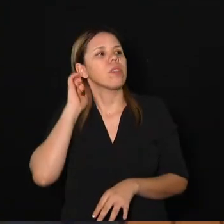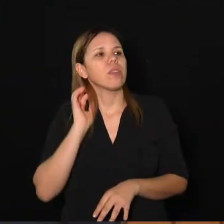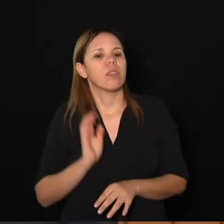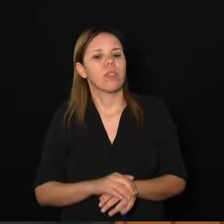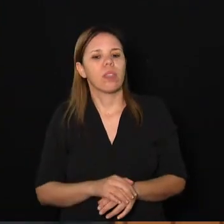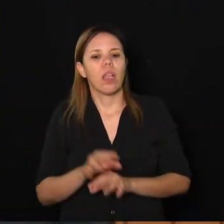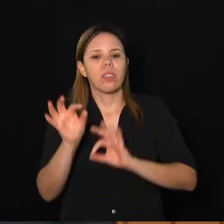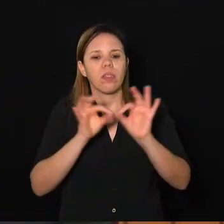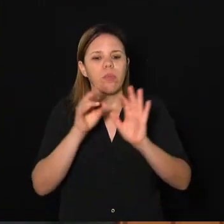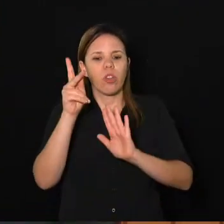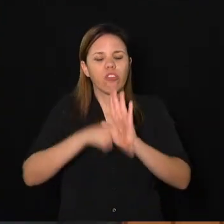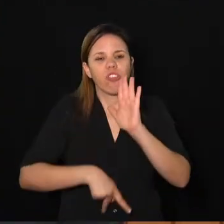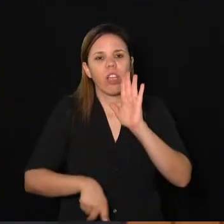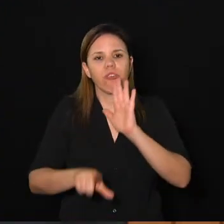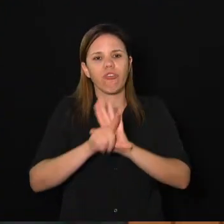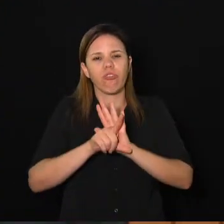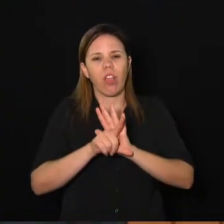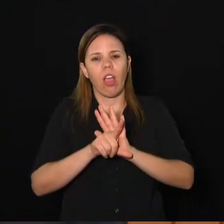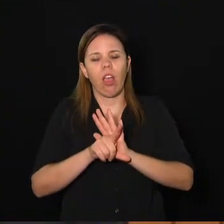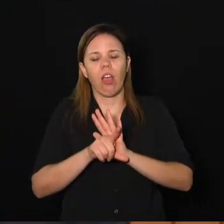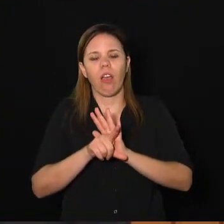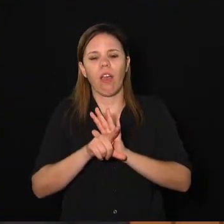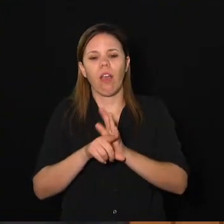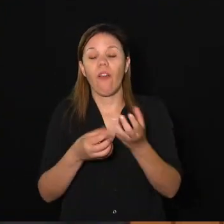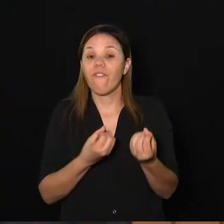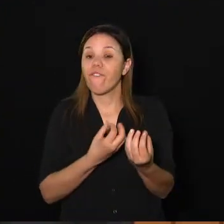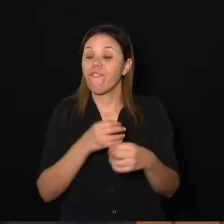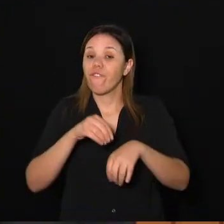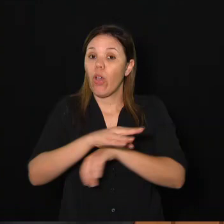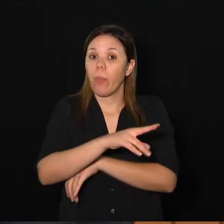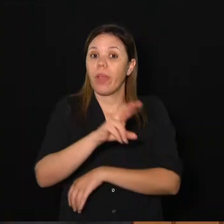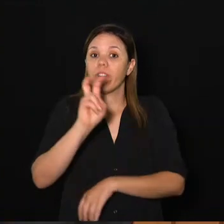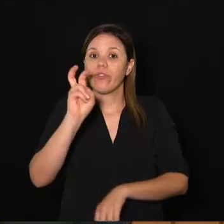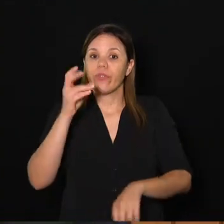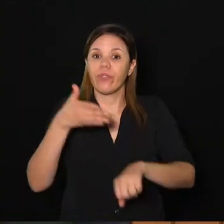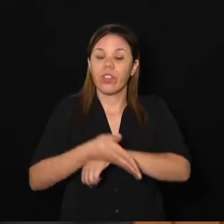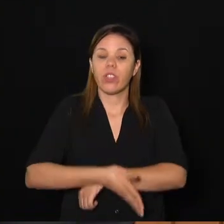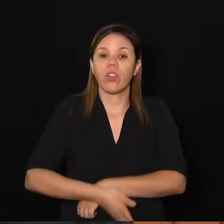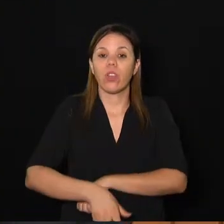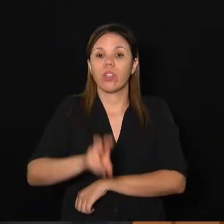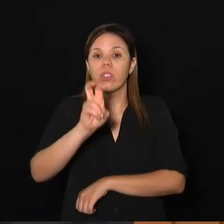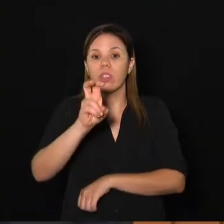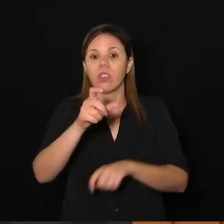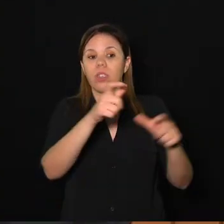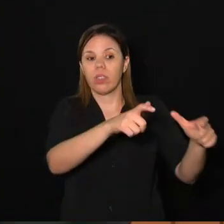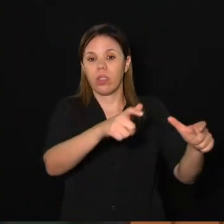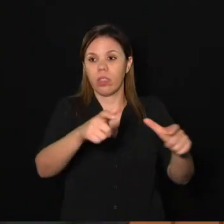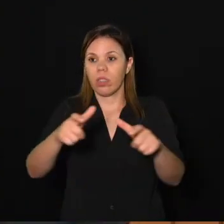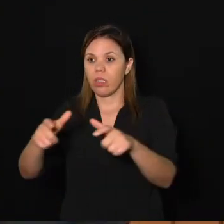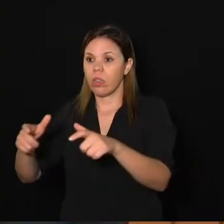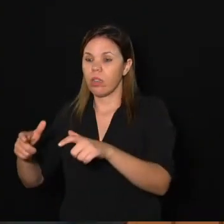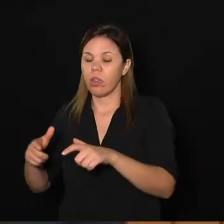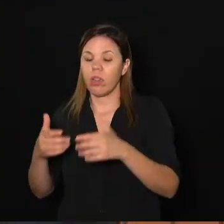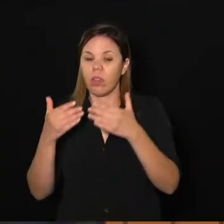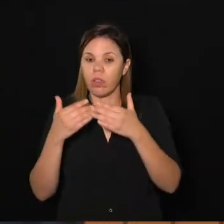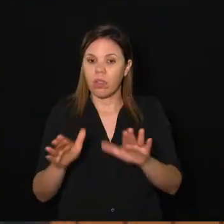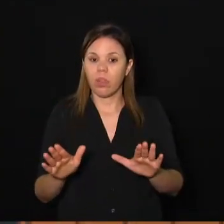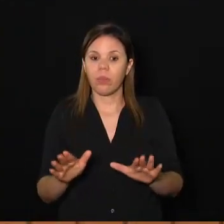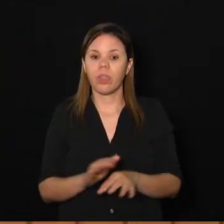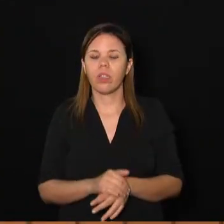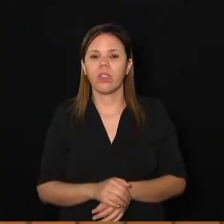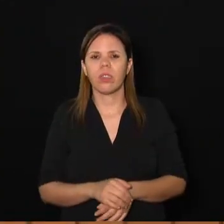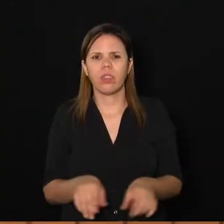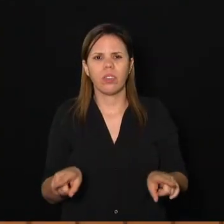de lei ao processo do projeto de lei informando que já visitou cinco gabinetes ou autodenominados gabinetes e